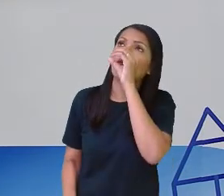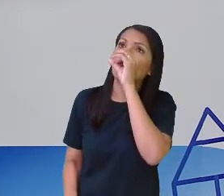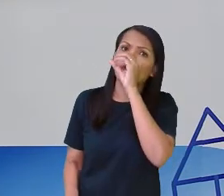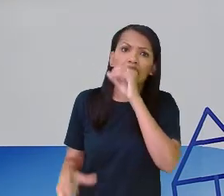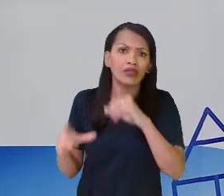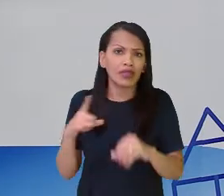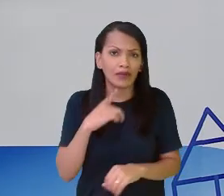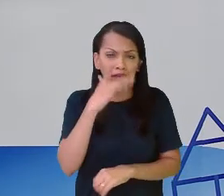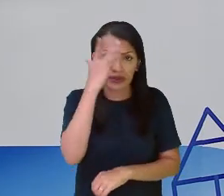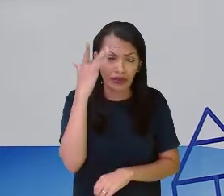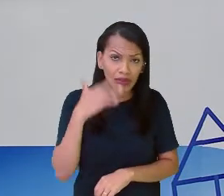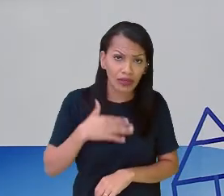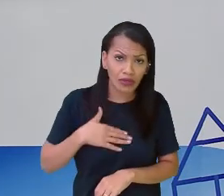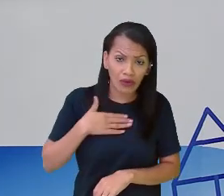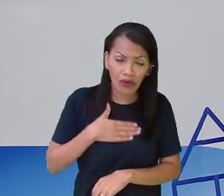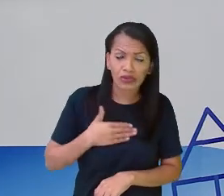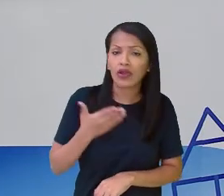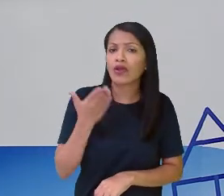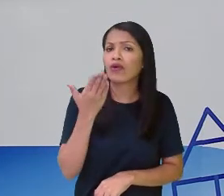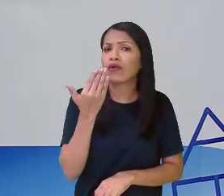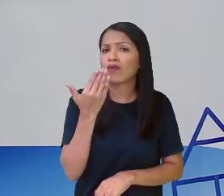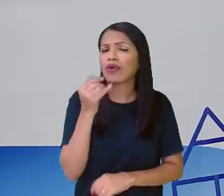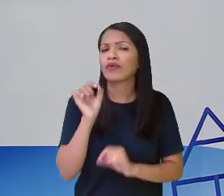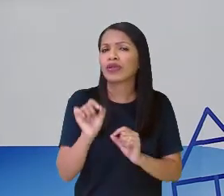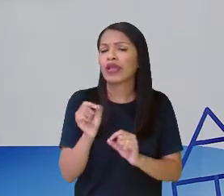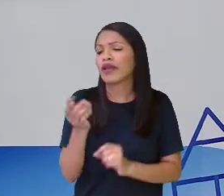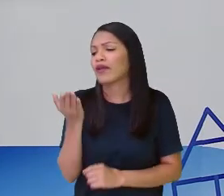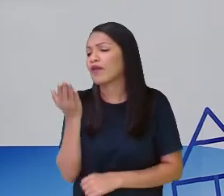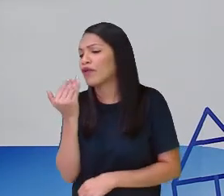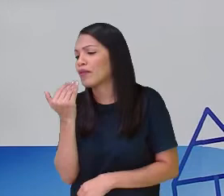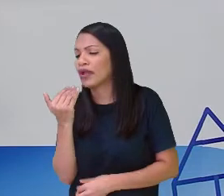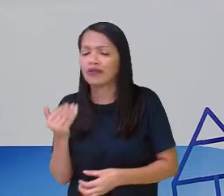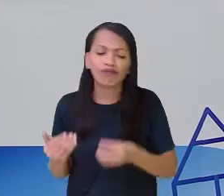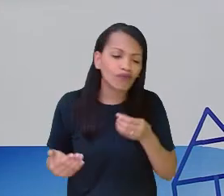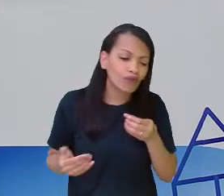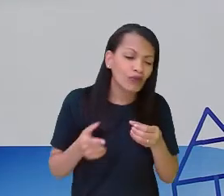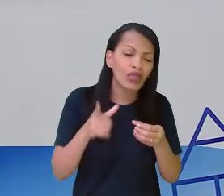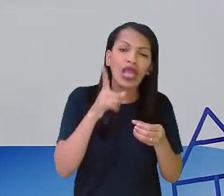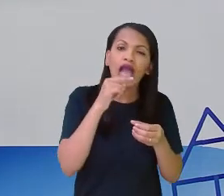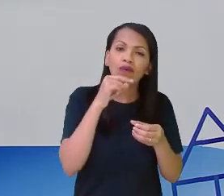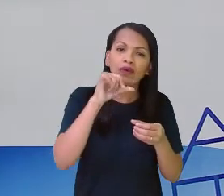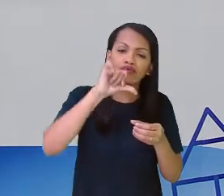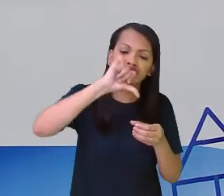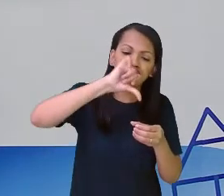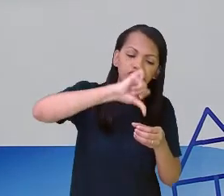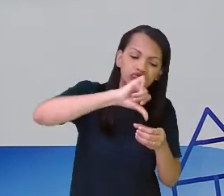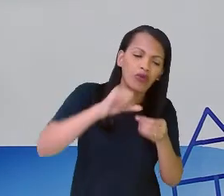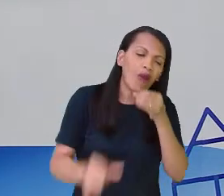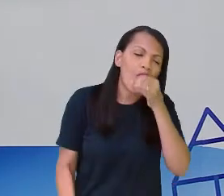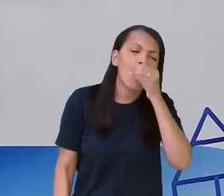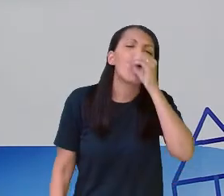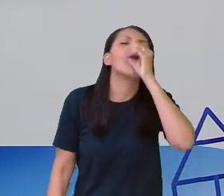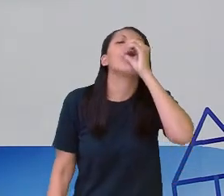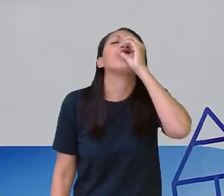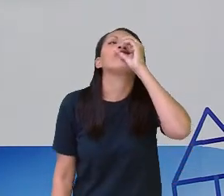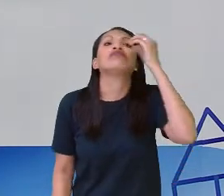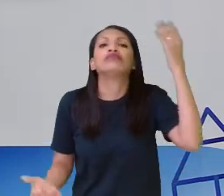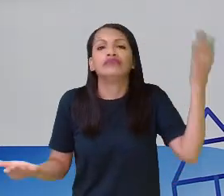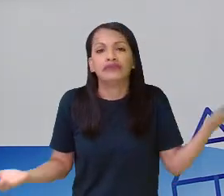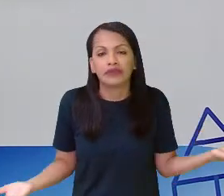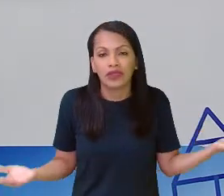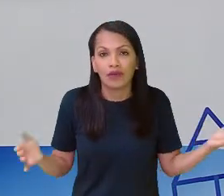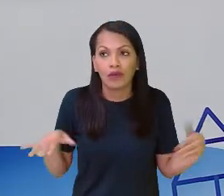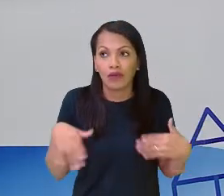gosta de comer a bolachinha e tomar um copinho de água. Super natural isso acontecer. Então, quando a gente fala